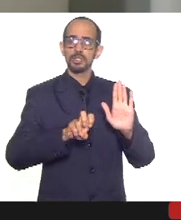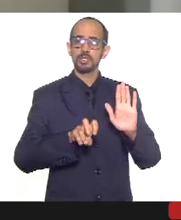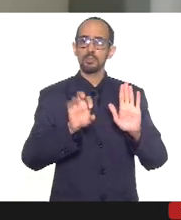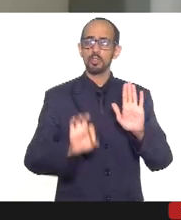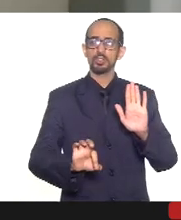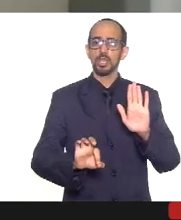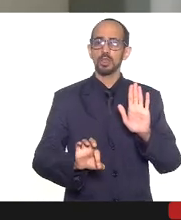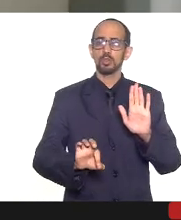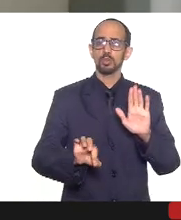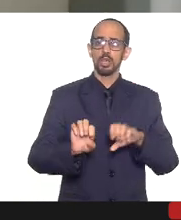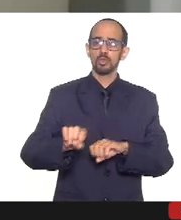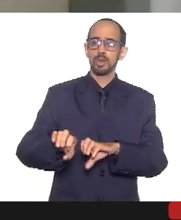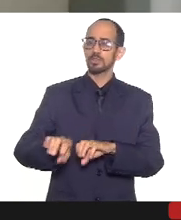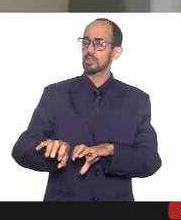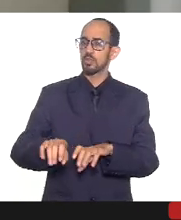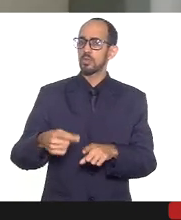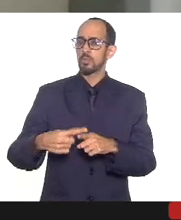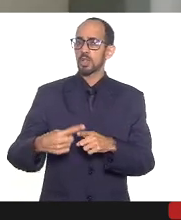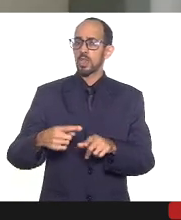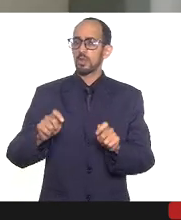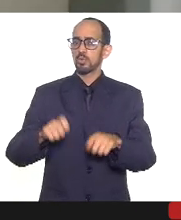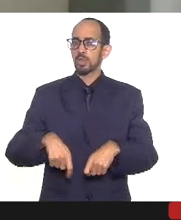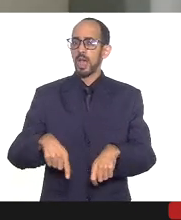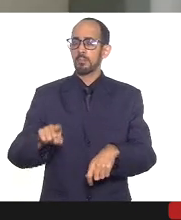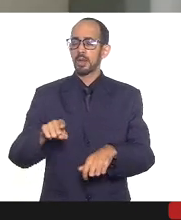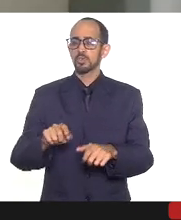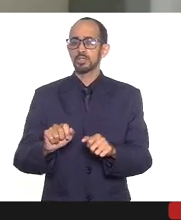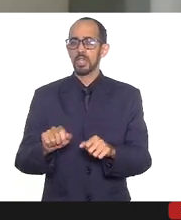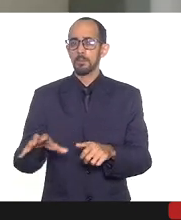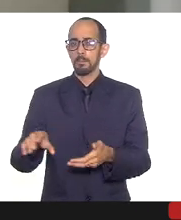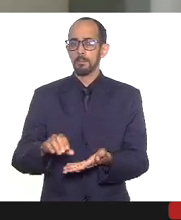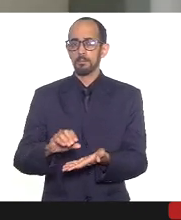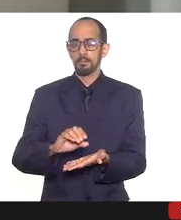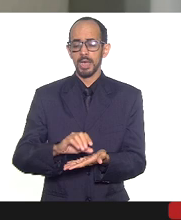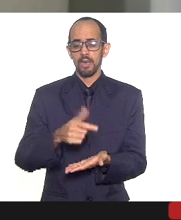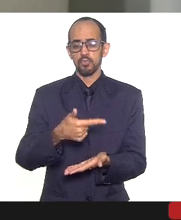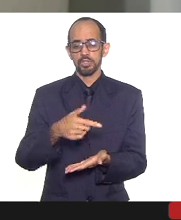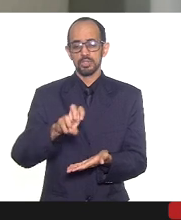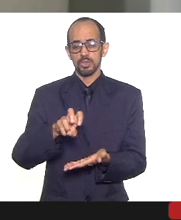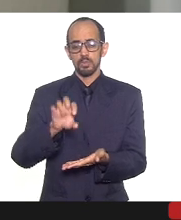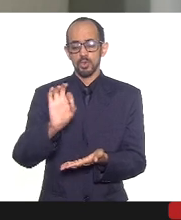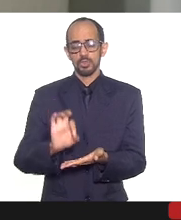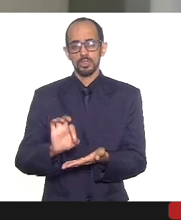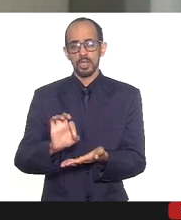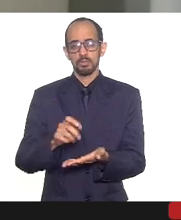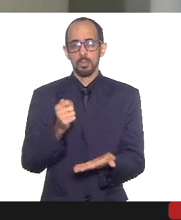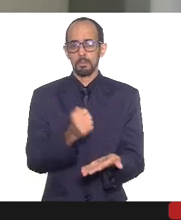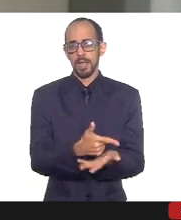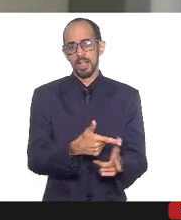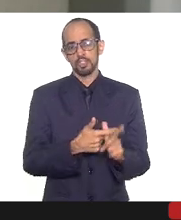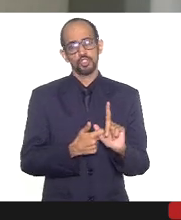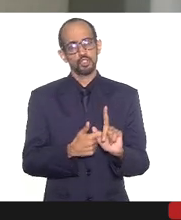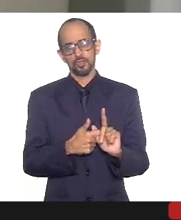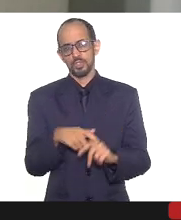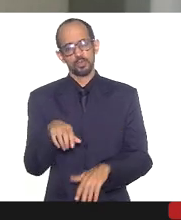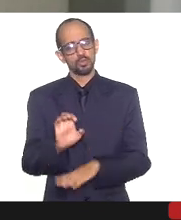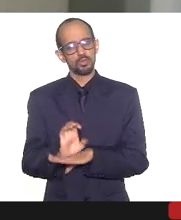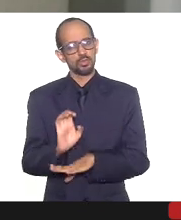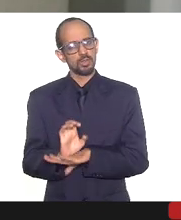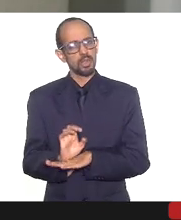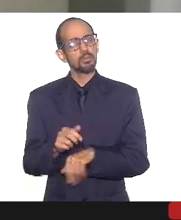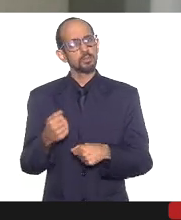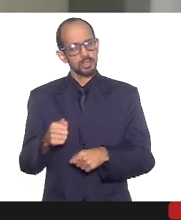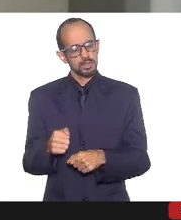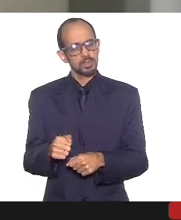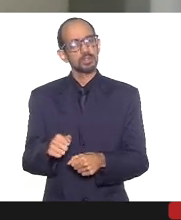porque você não pode pegar recursos dos 25% para pagar endividamento do Estado. Esse dinheiro tem que ser